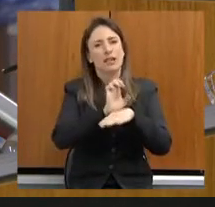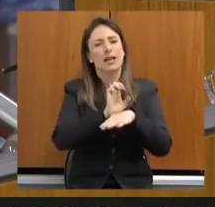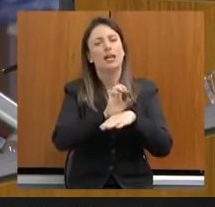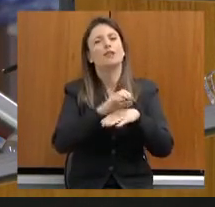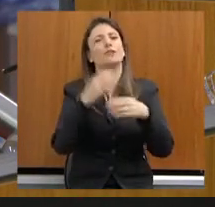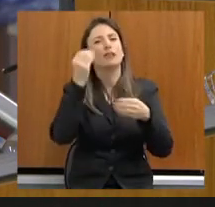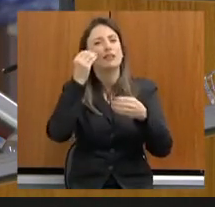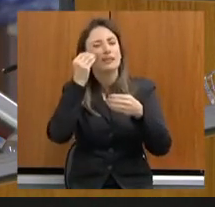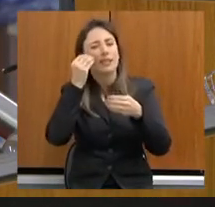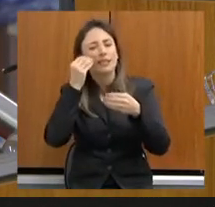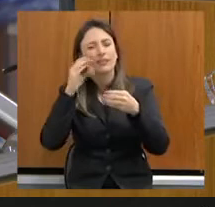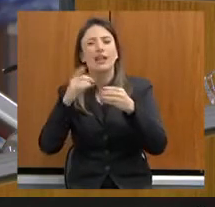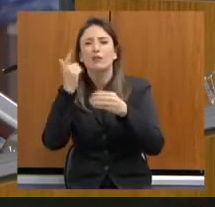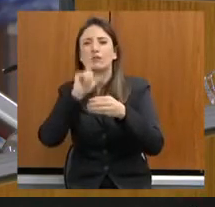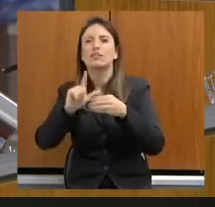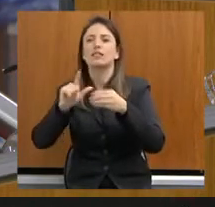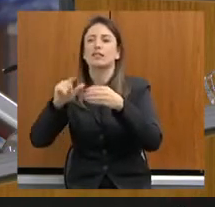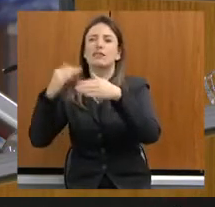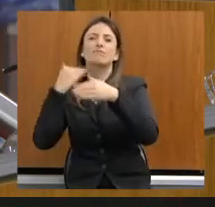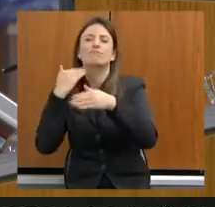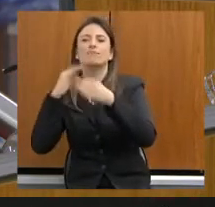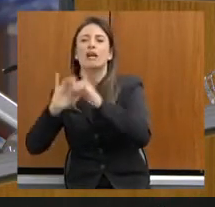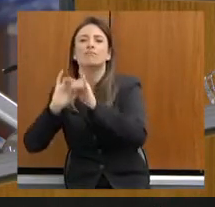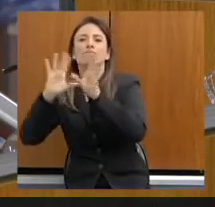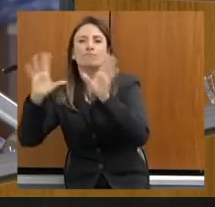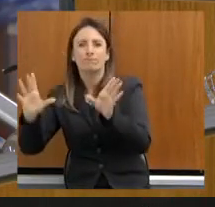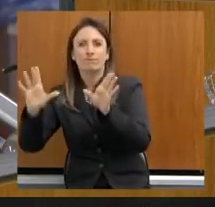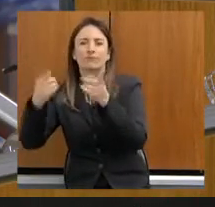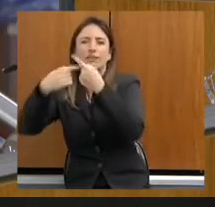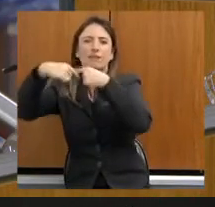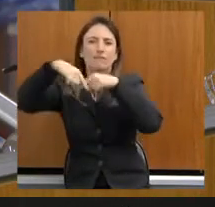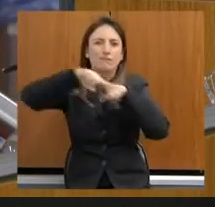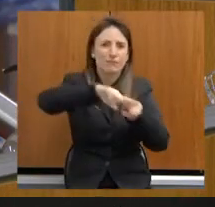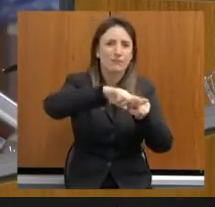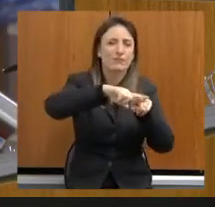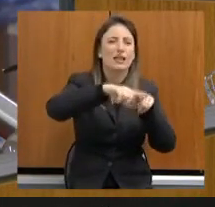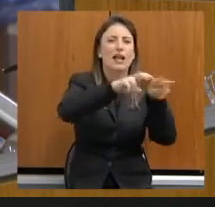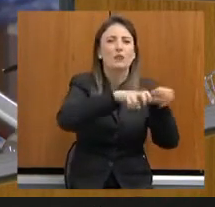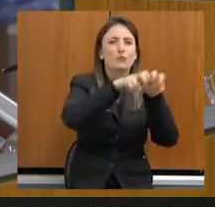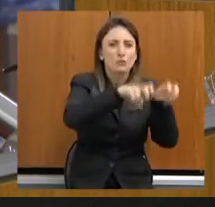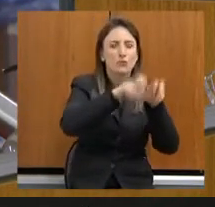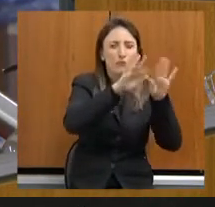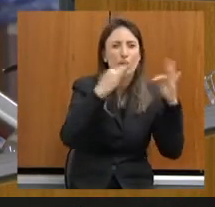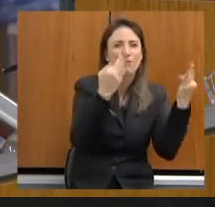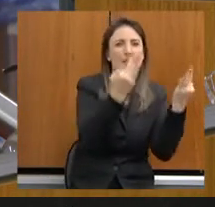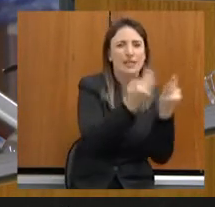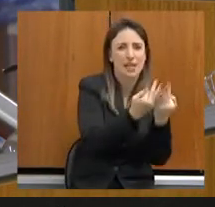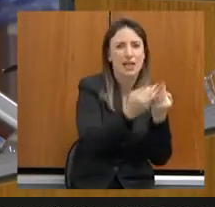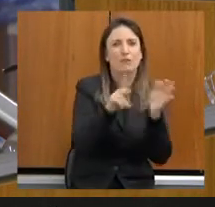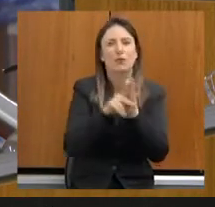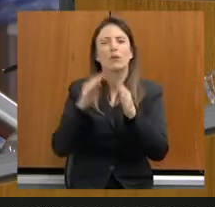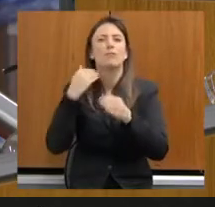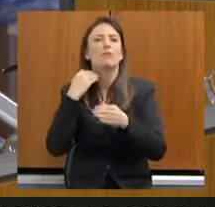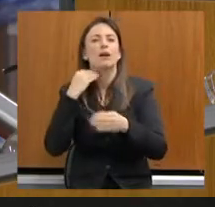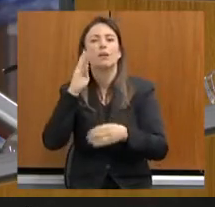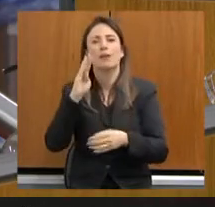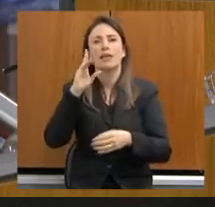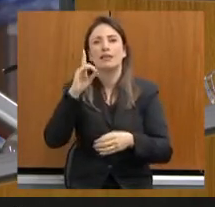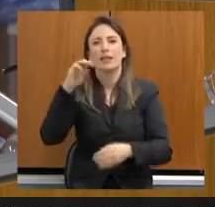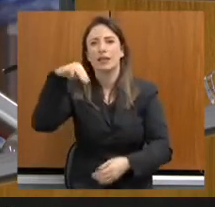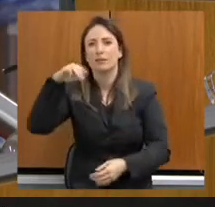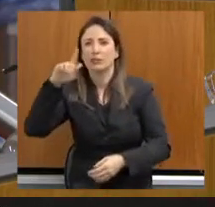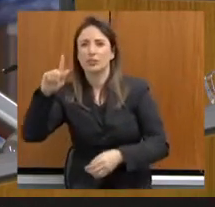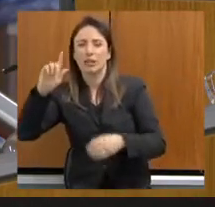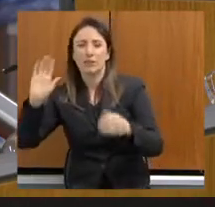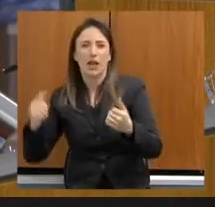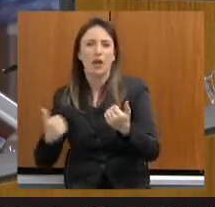crédito especial para agricultura familiar a ser gerido pelo banco de desenvolvimento de Minas Gerais bdmg para fingir auxílio